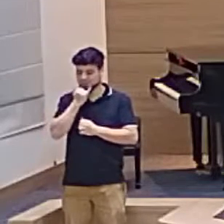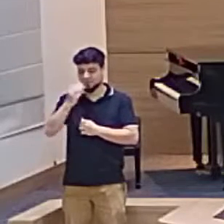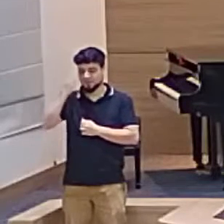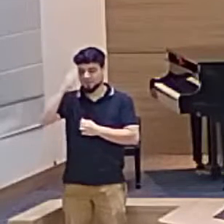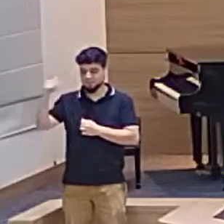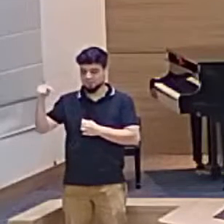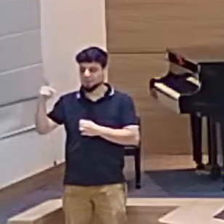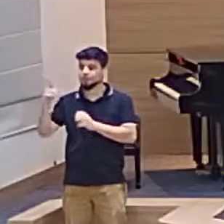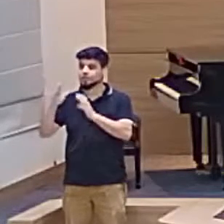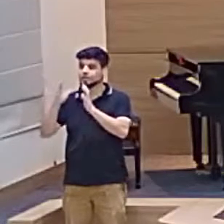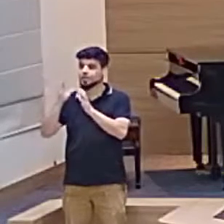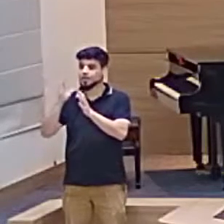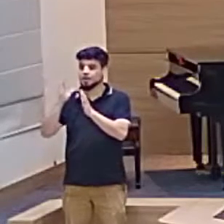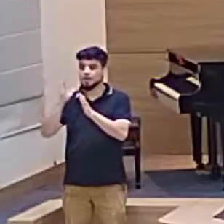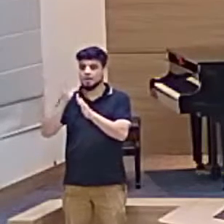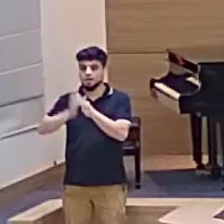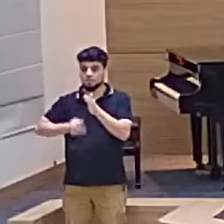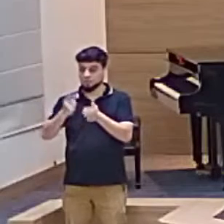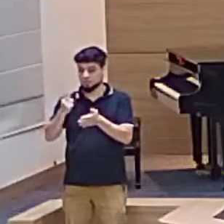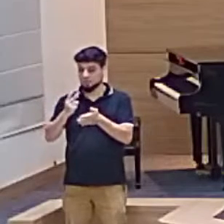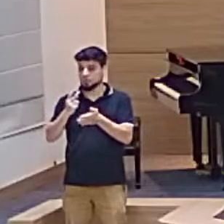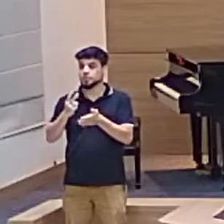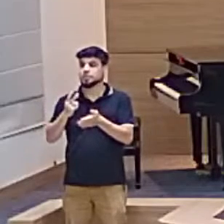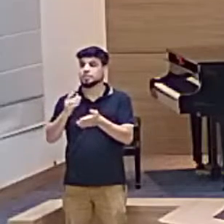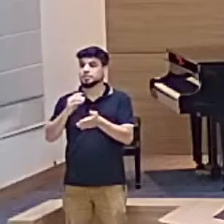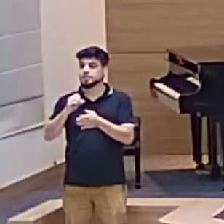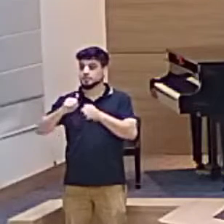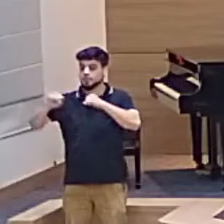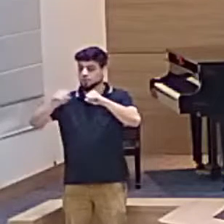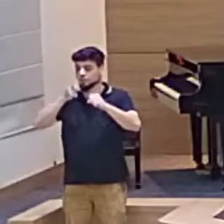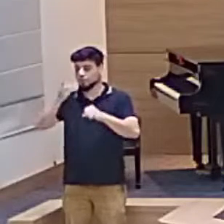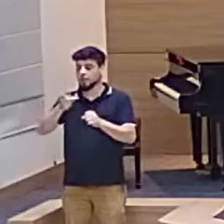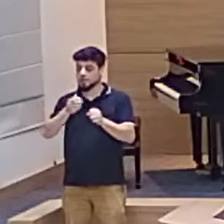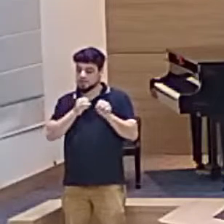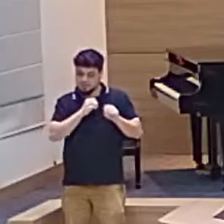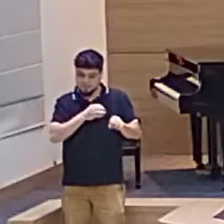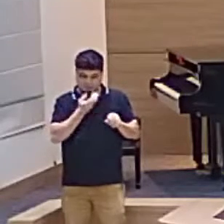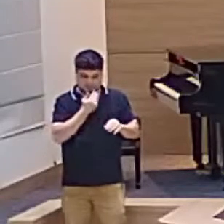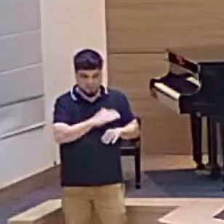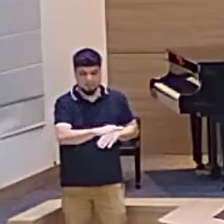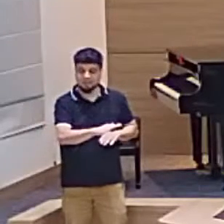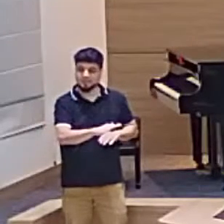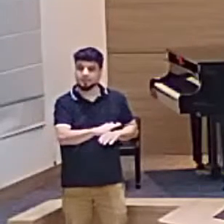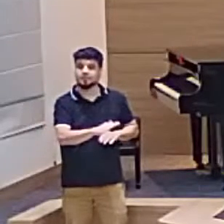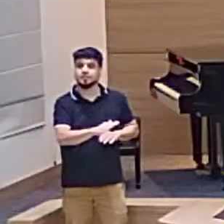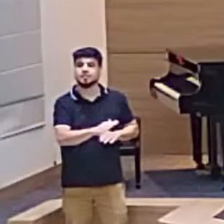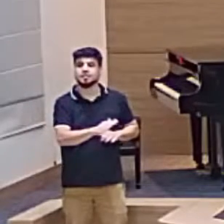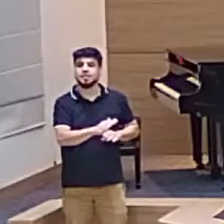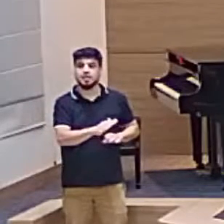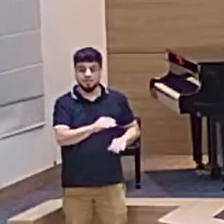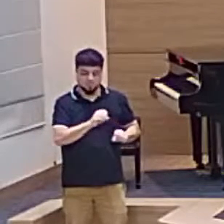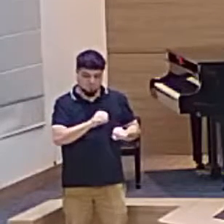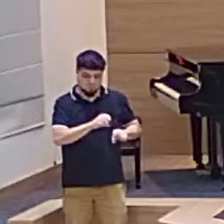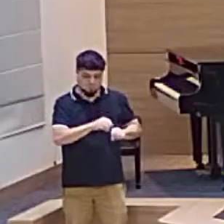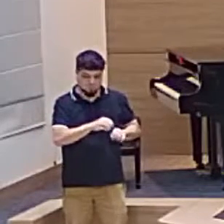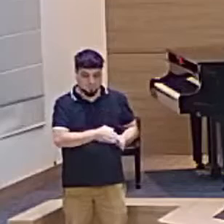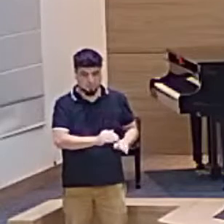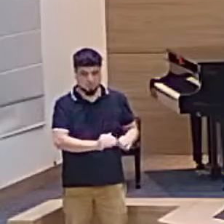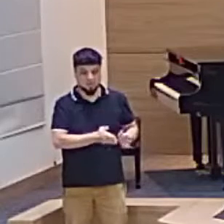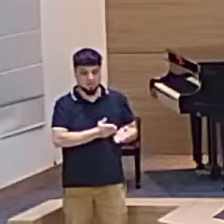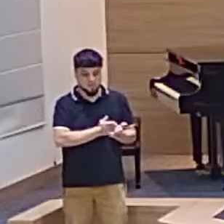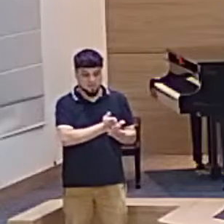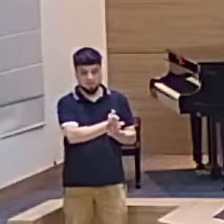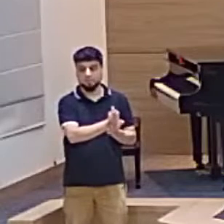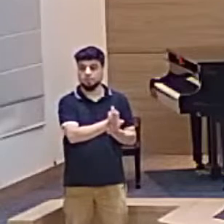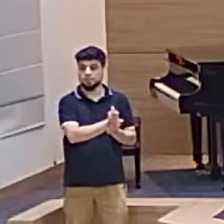ensina a criança no caminho que deve andar e mesmo quando se tornaram adultos jamais se desviará dele e eu sempre faço um acréscimo aqui